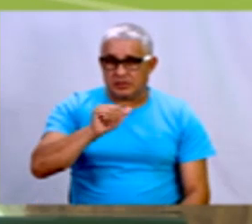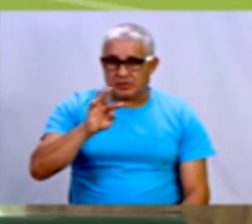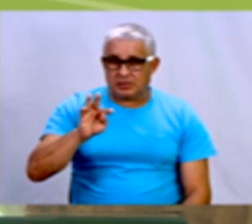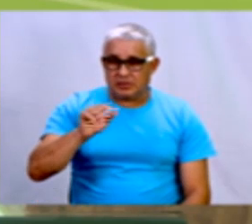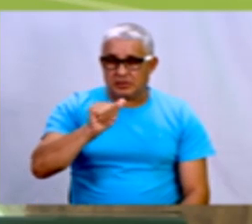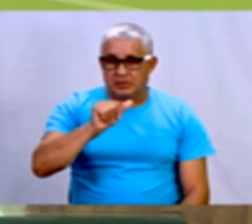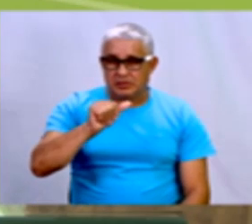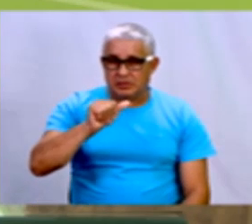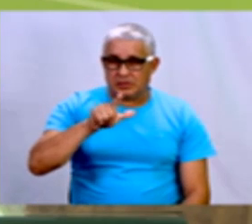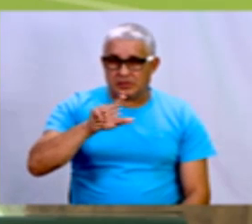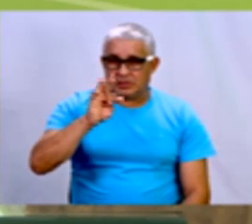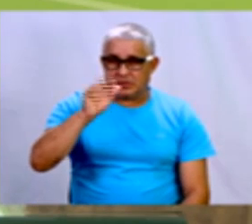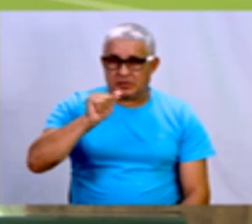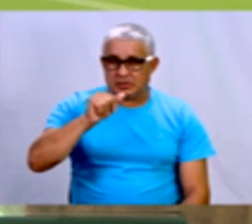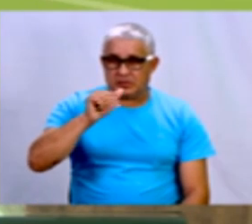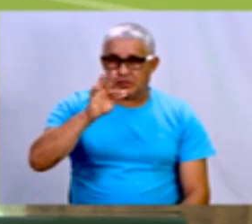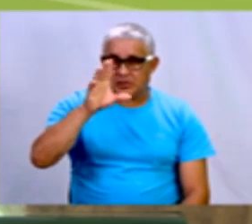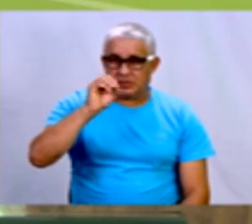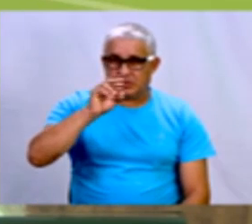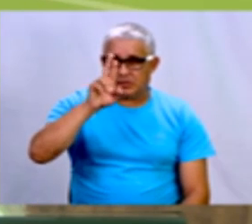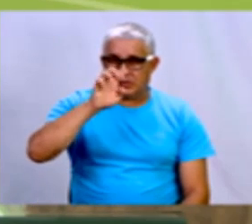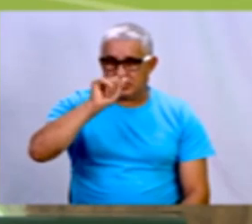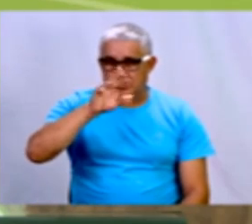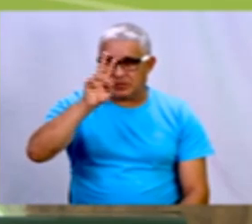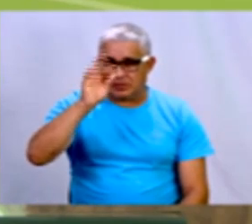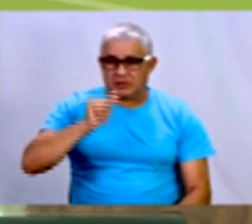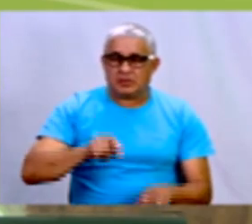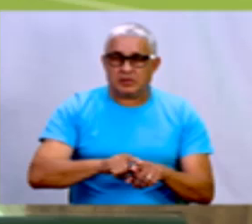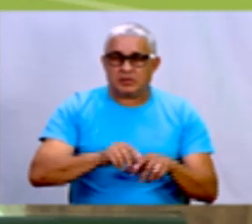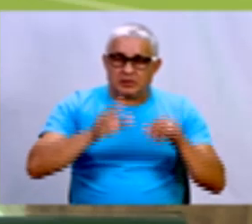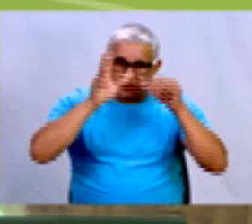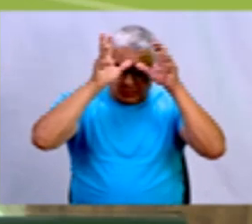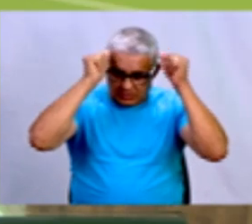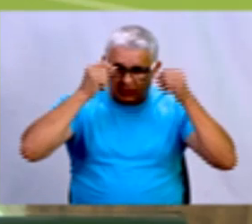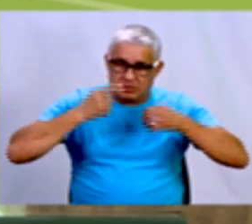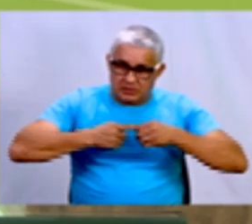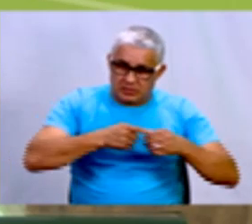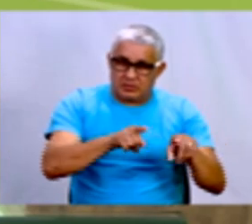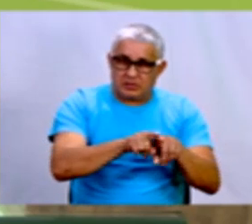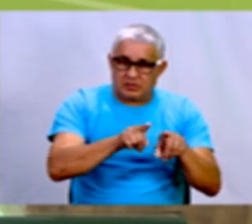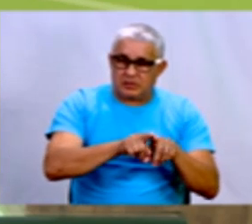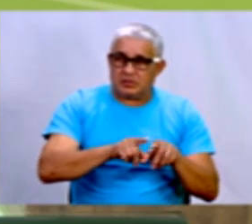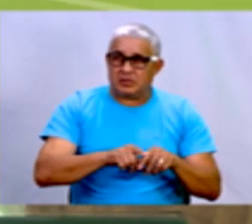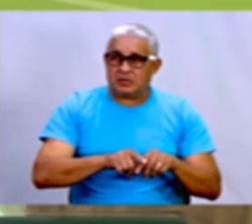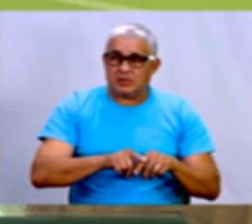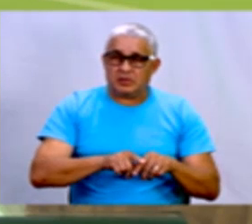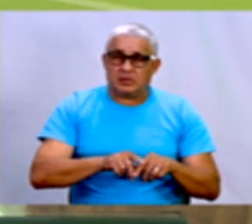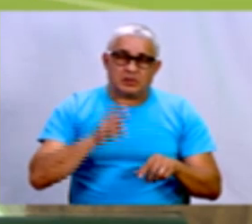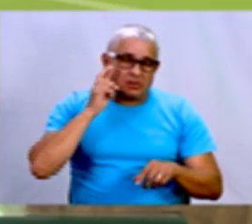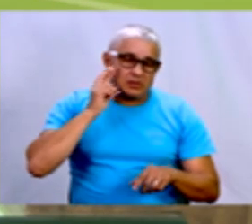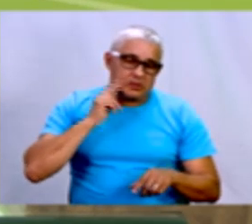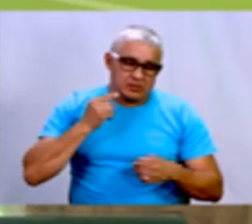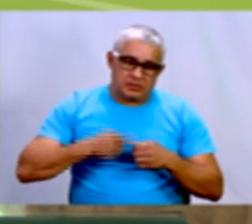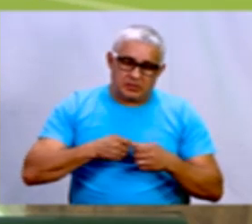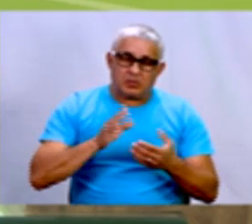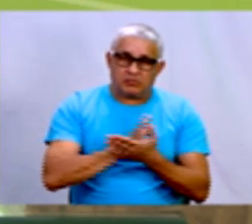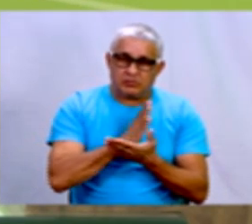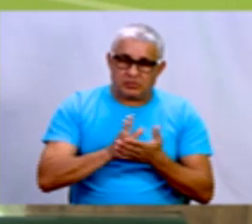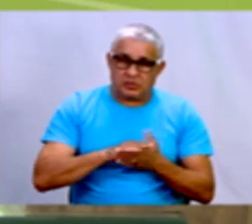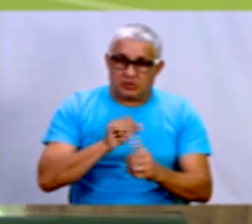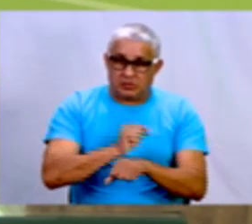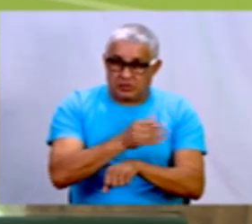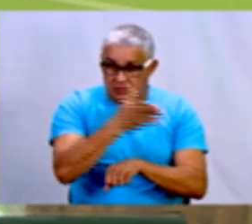Floresta, Colorado, Espigão do Oeste, Plácido de Castro, Nova Brasilândia, Guajará-Mirim. Espero contar com vocês na nossa